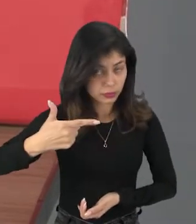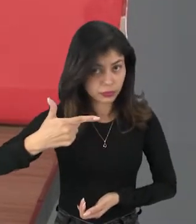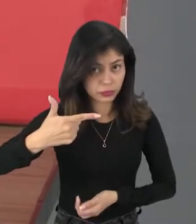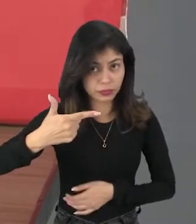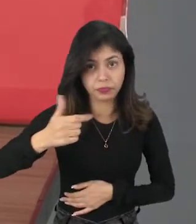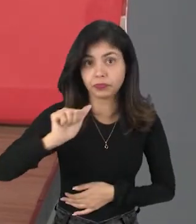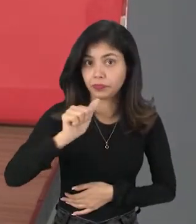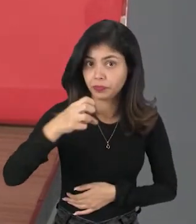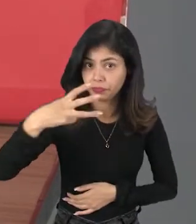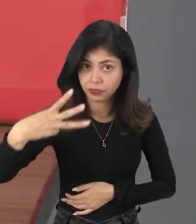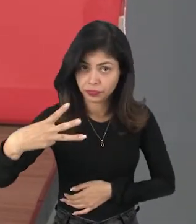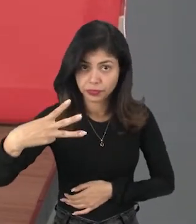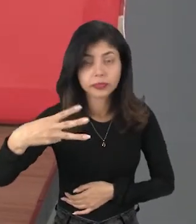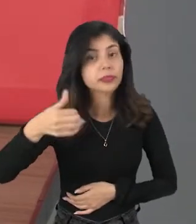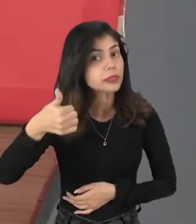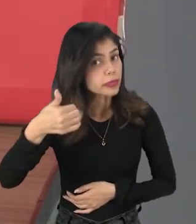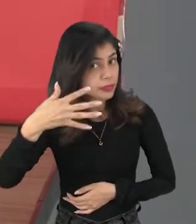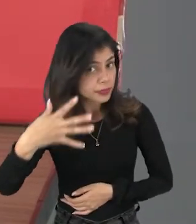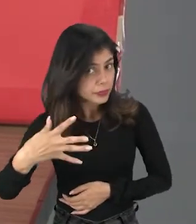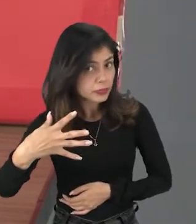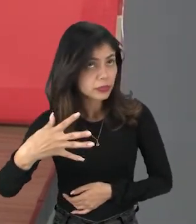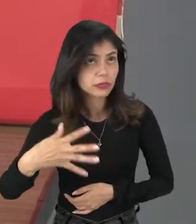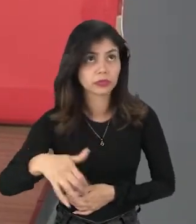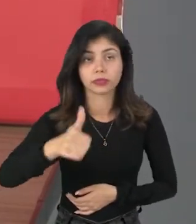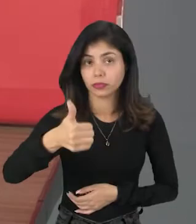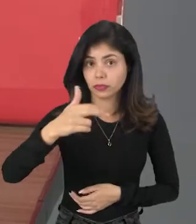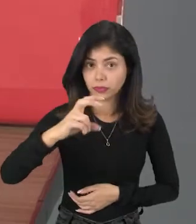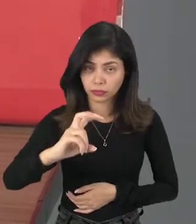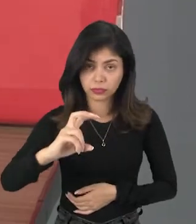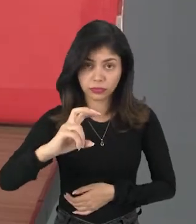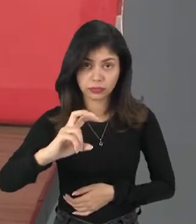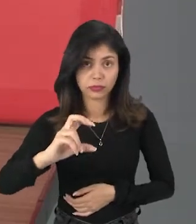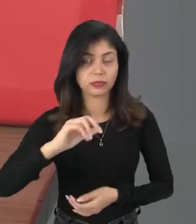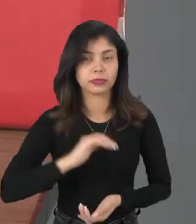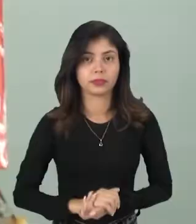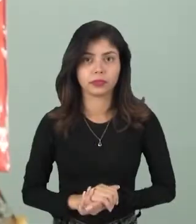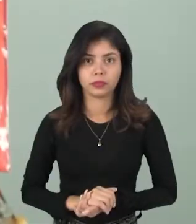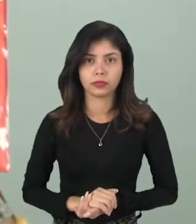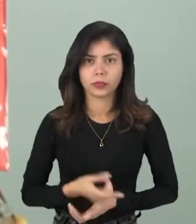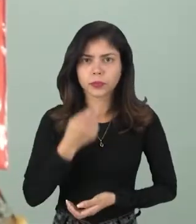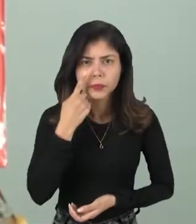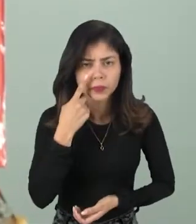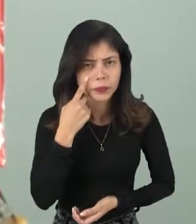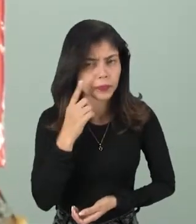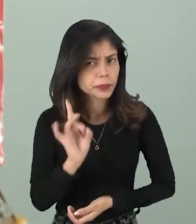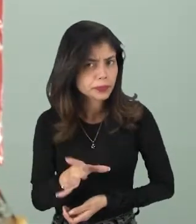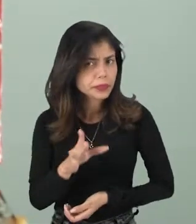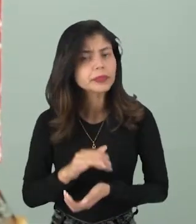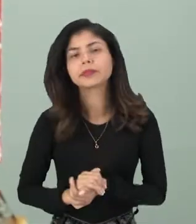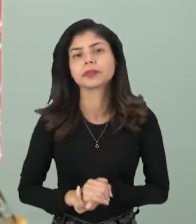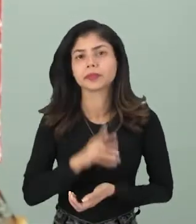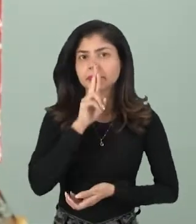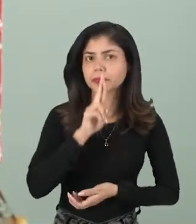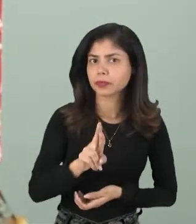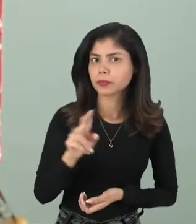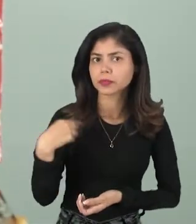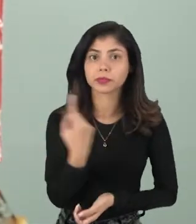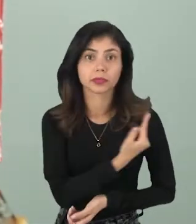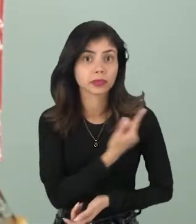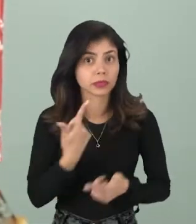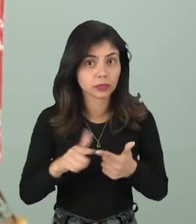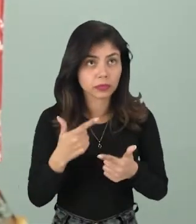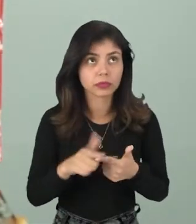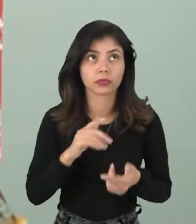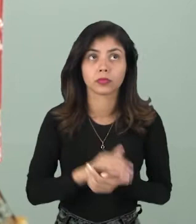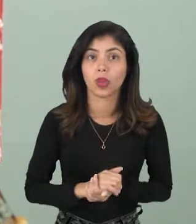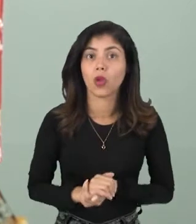doze treze quatorze quinze olha só essa é a resposta os nosso